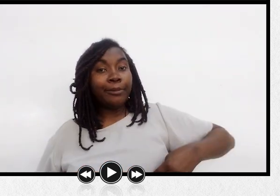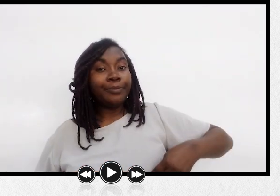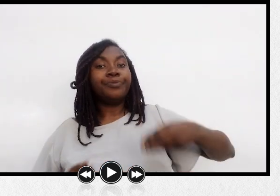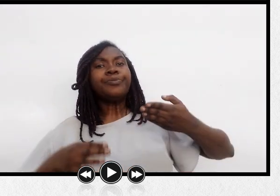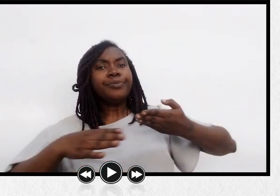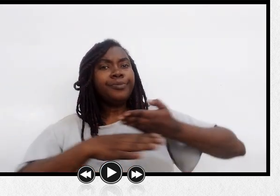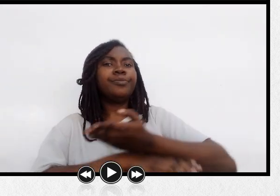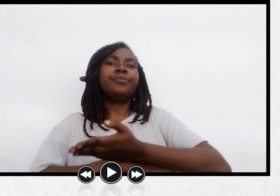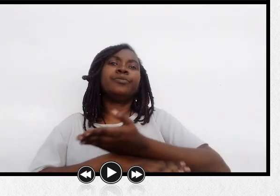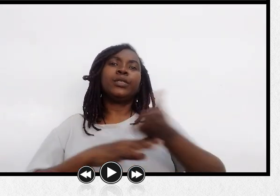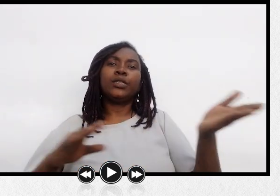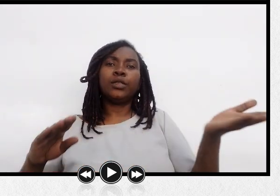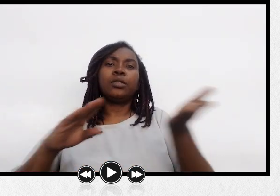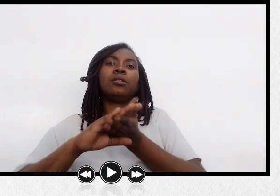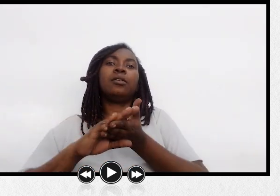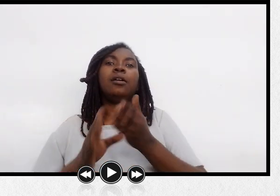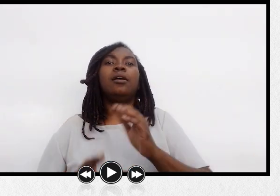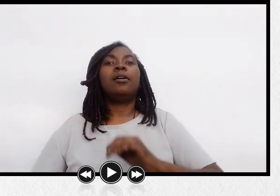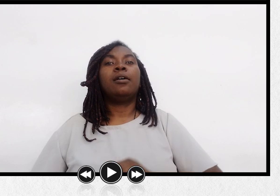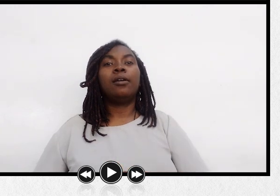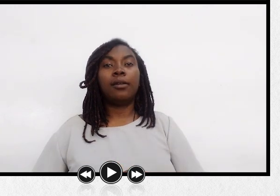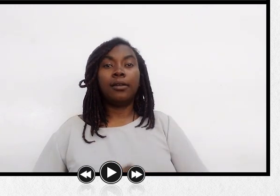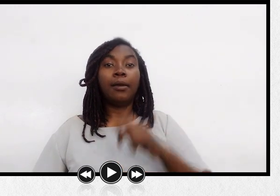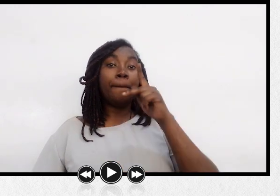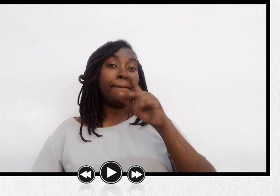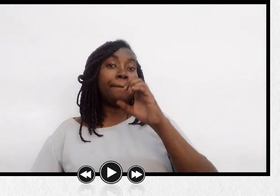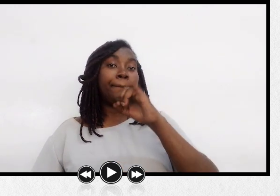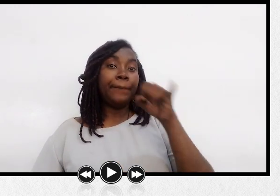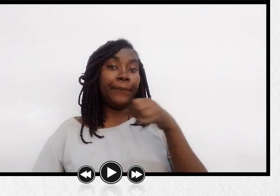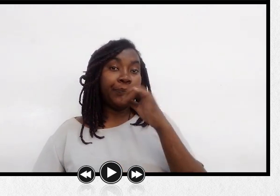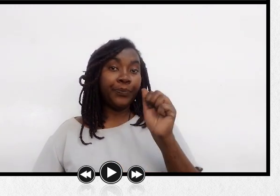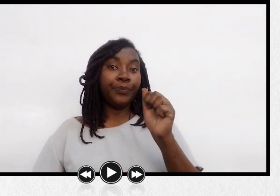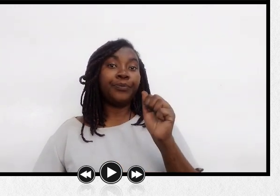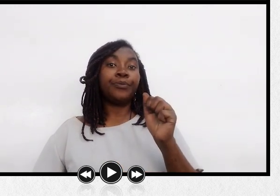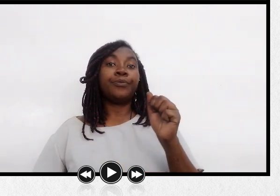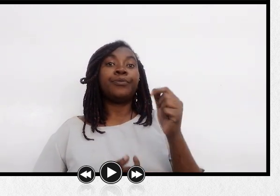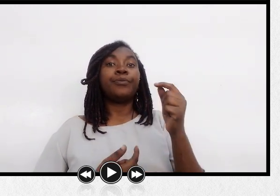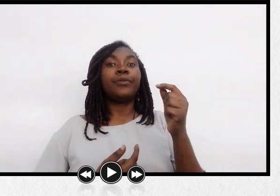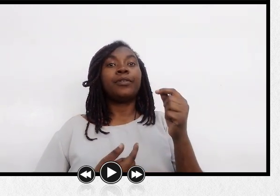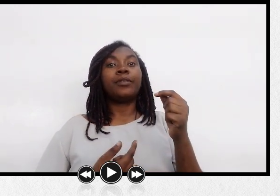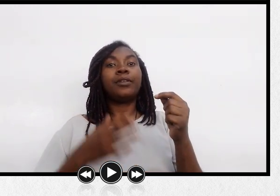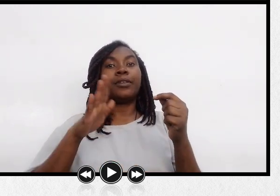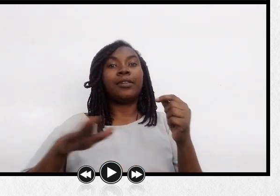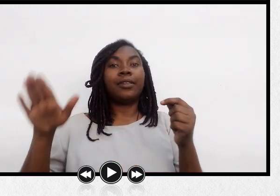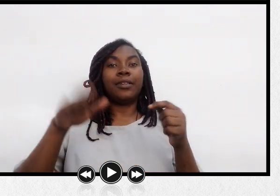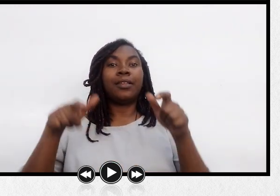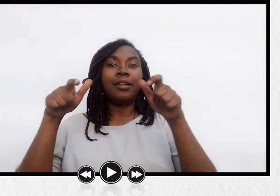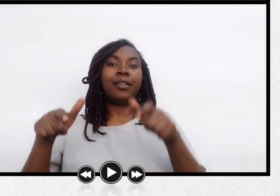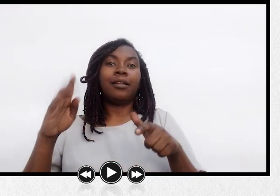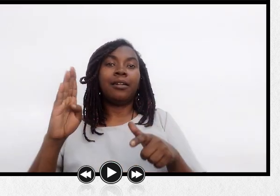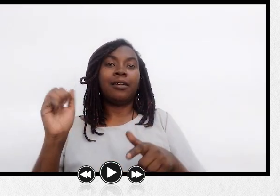ações, ingressou contra o PCJ, contra a Baixada Santista, e nesses dois